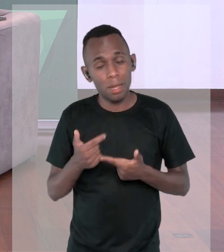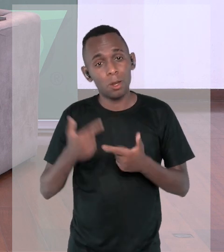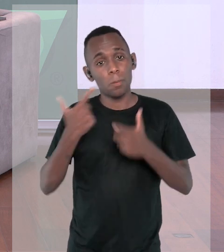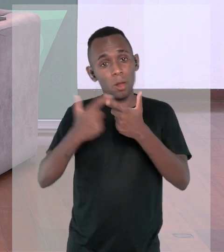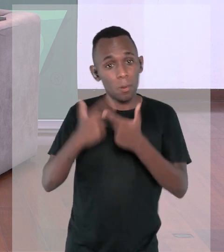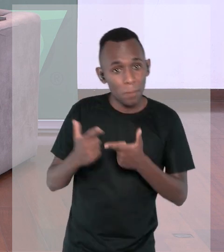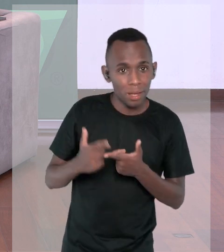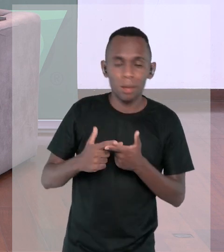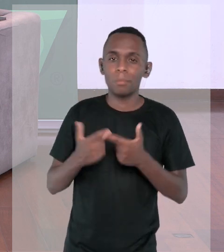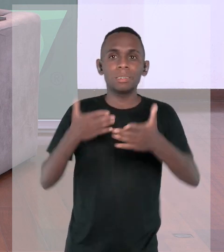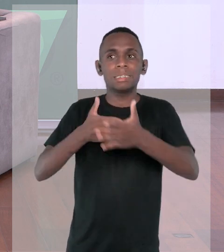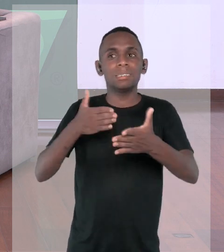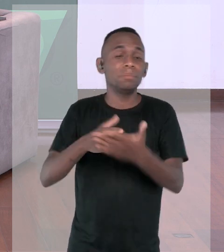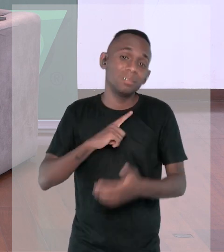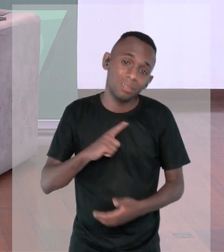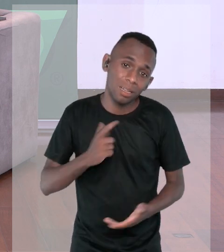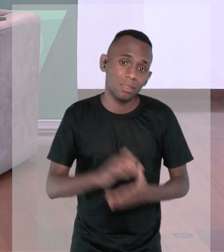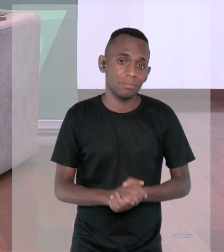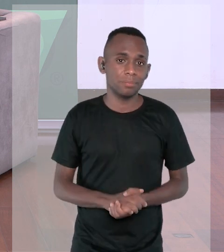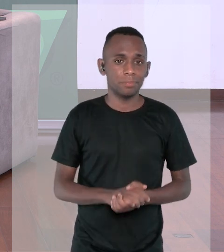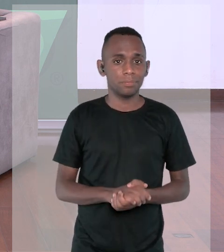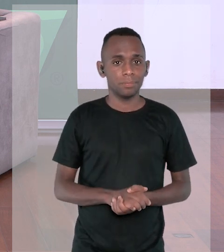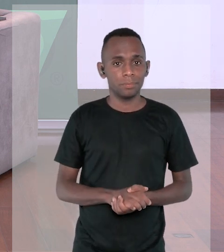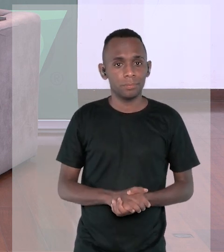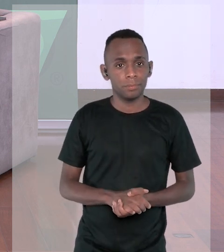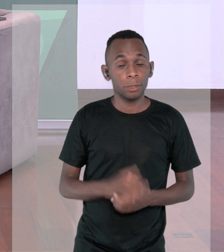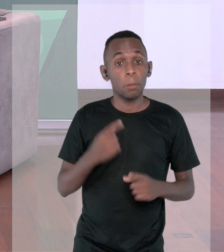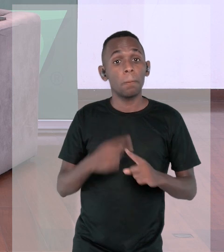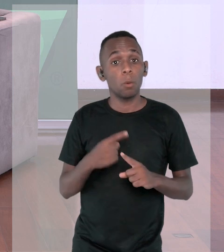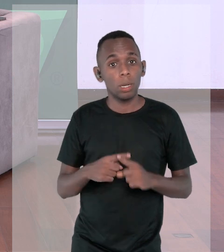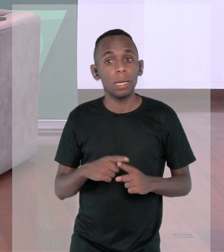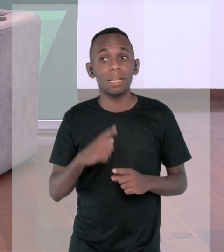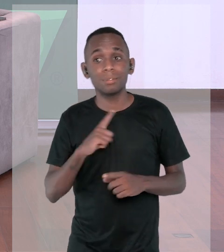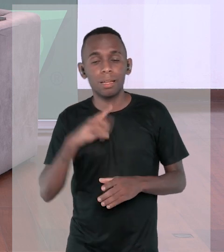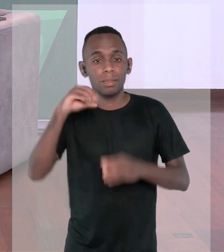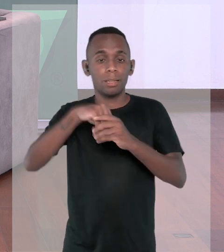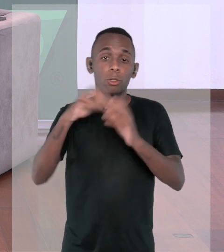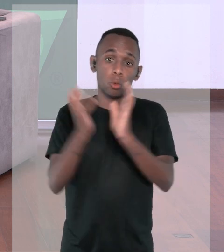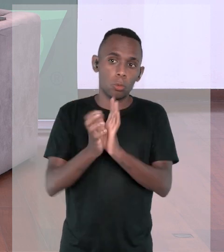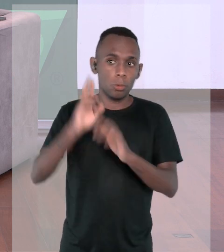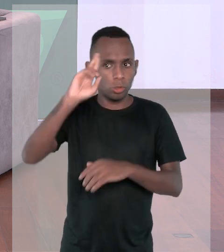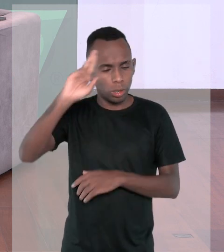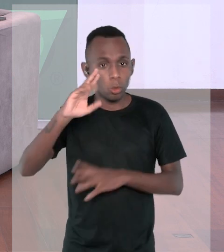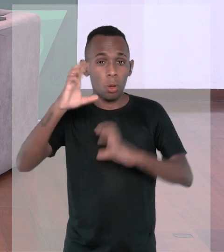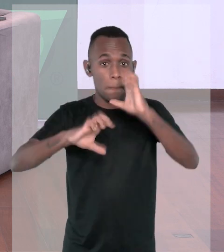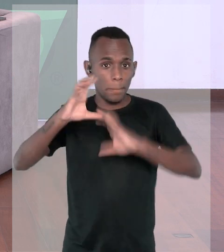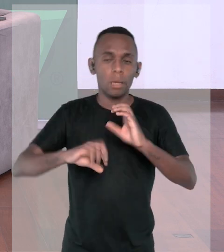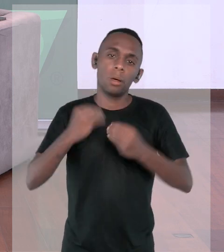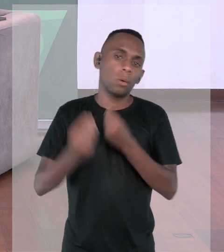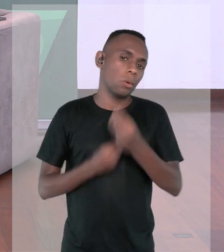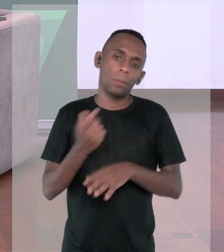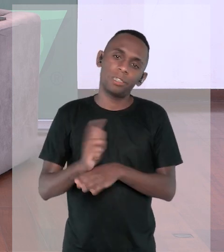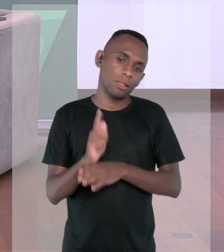impedem a empresa de bater a meta de receita. Por quê? Se tem briga na governança, como é que vai